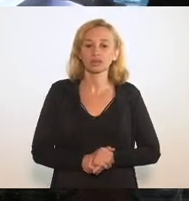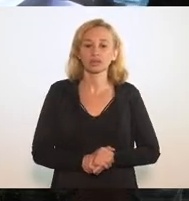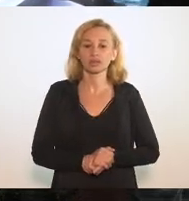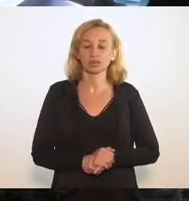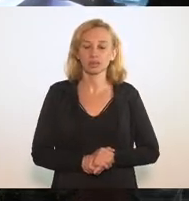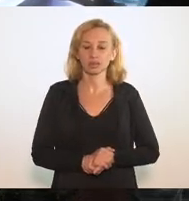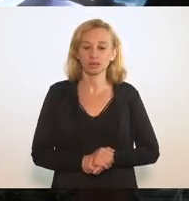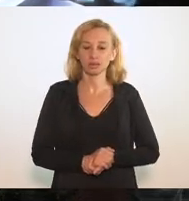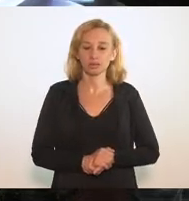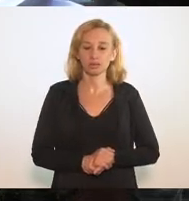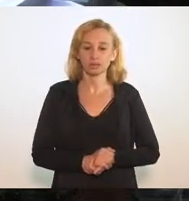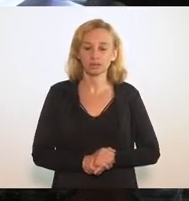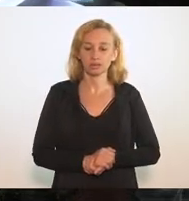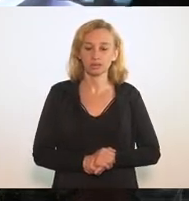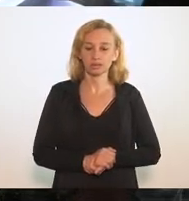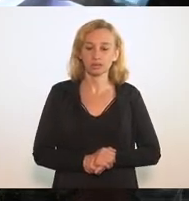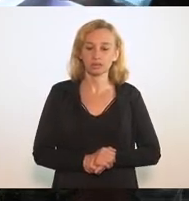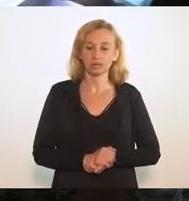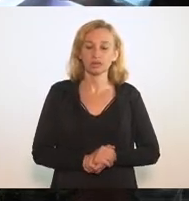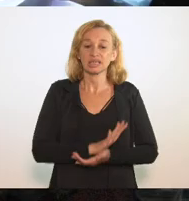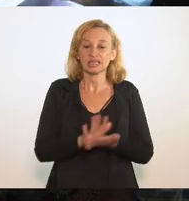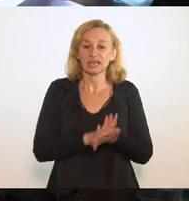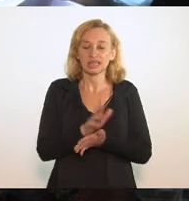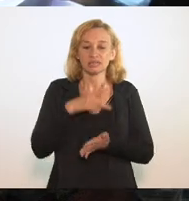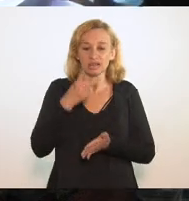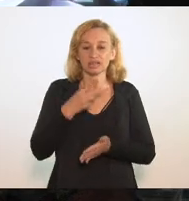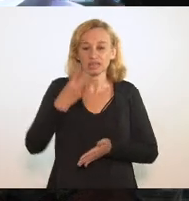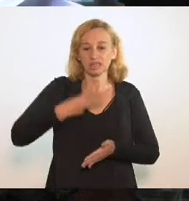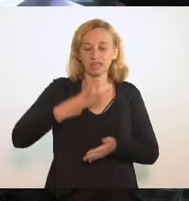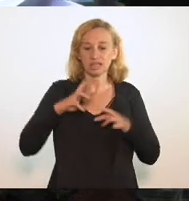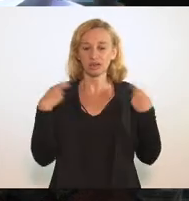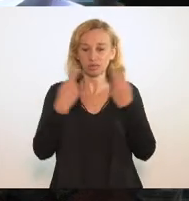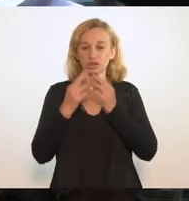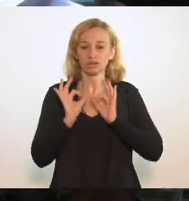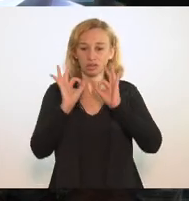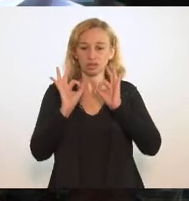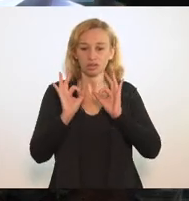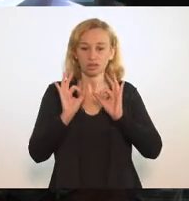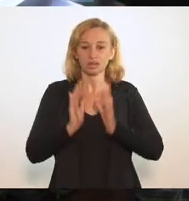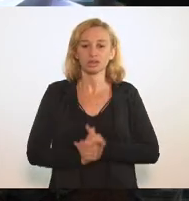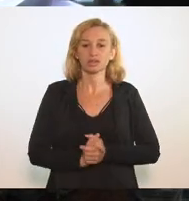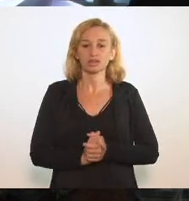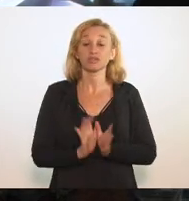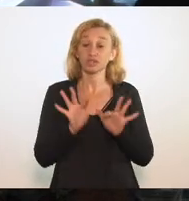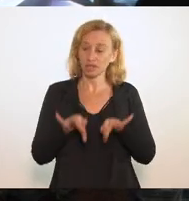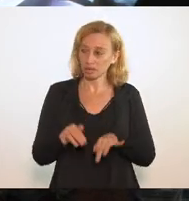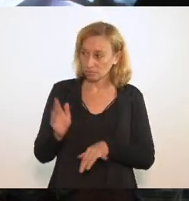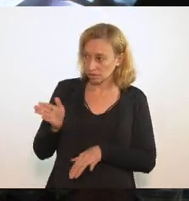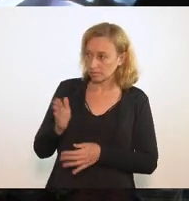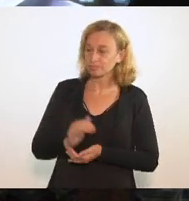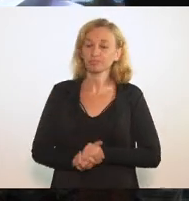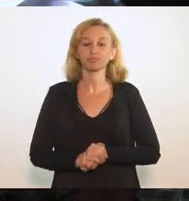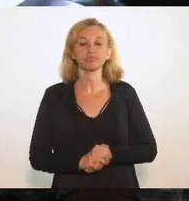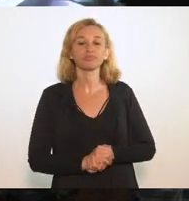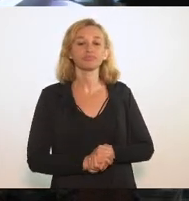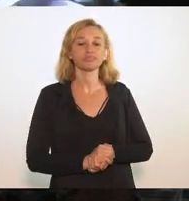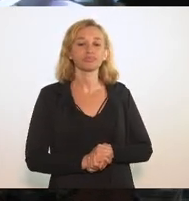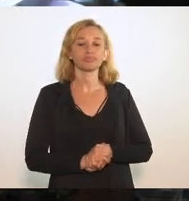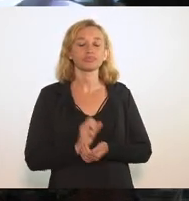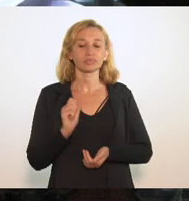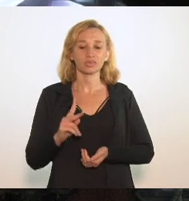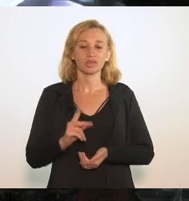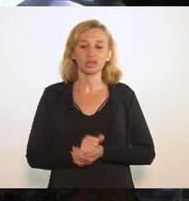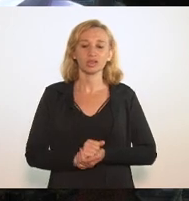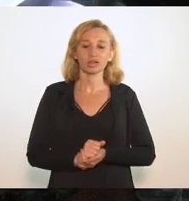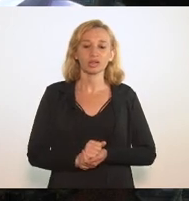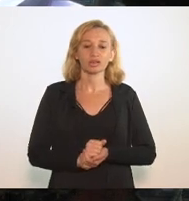vai autógrafo. Nada mais a tratar na terceira sessão extraordinária. Declaração de voto, presidente. Ao final, tá? A